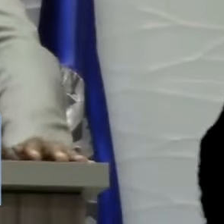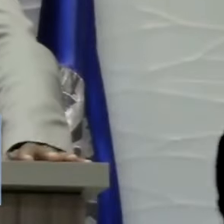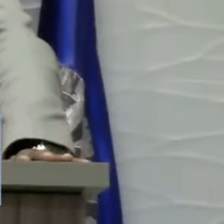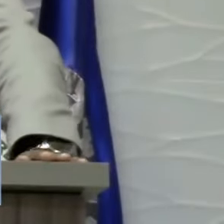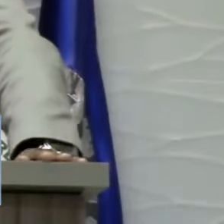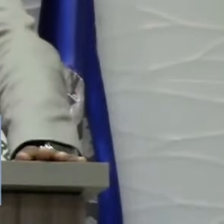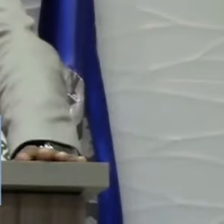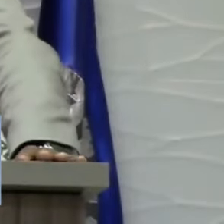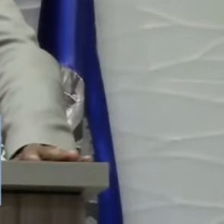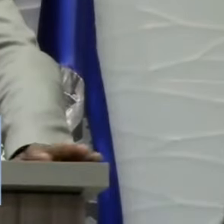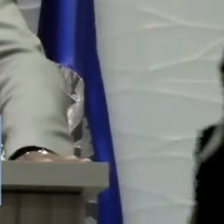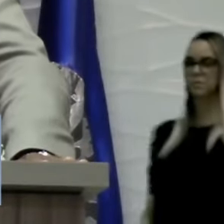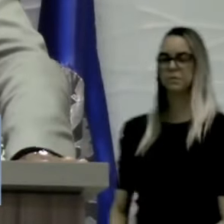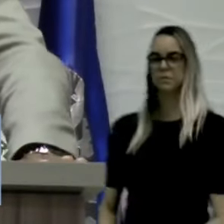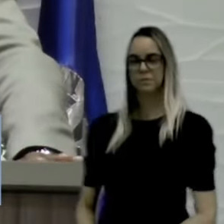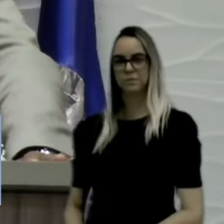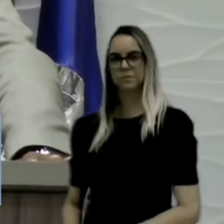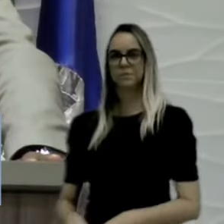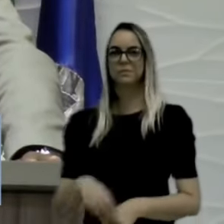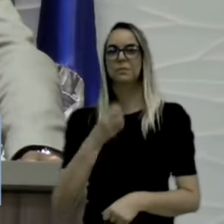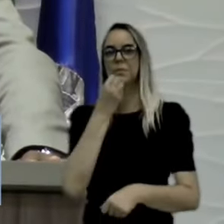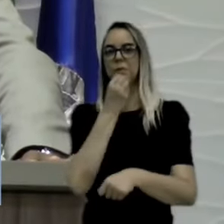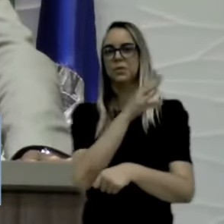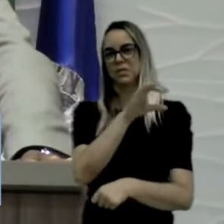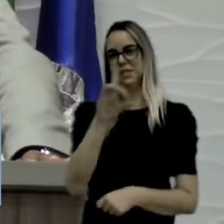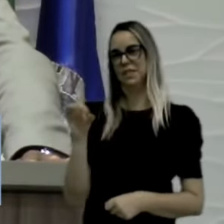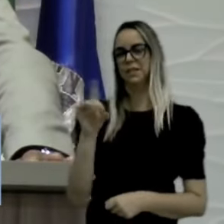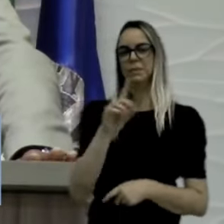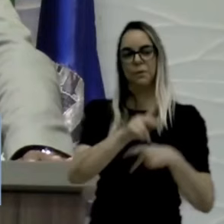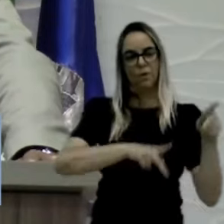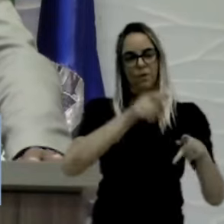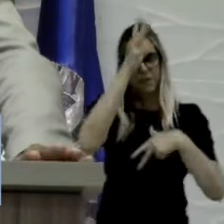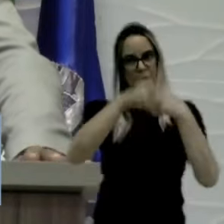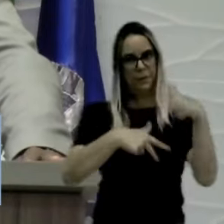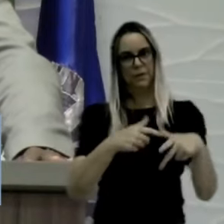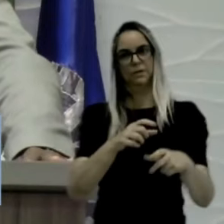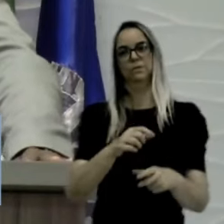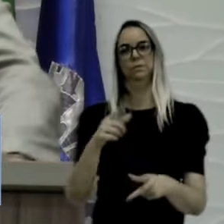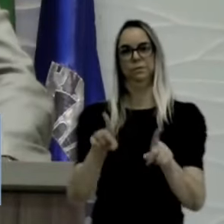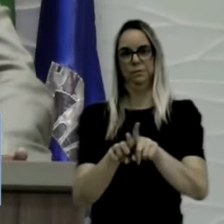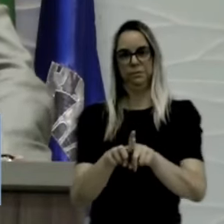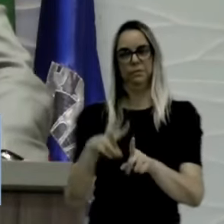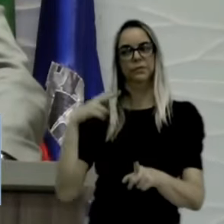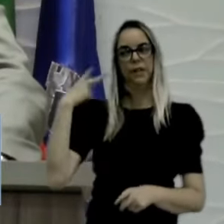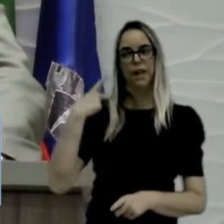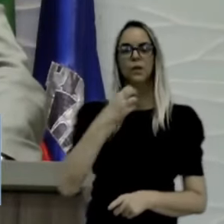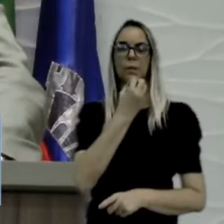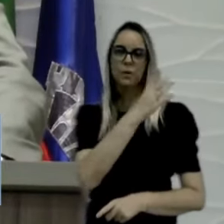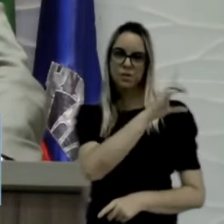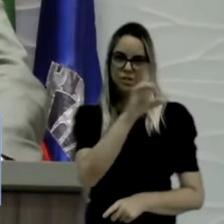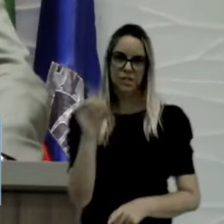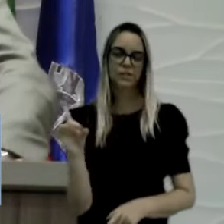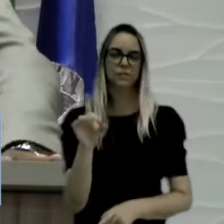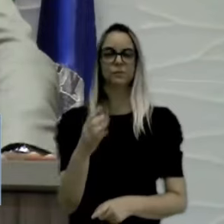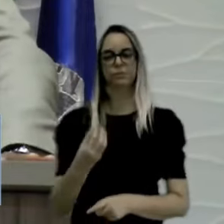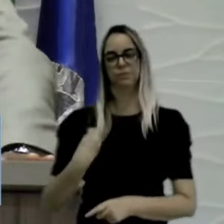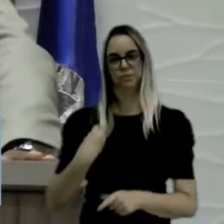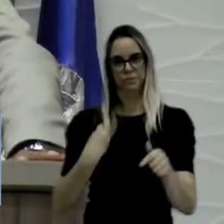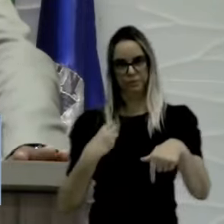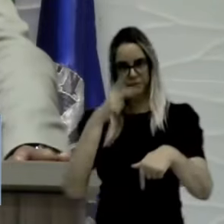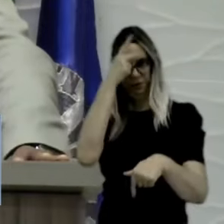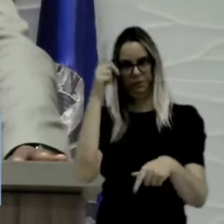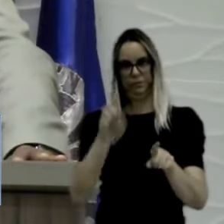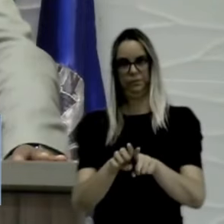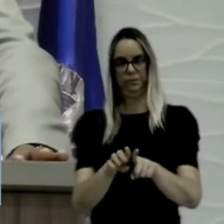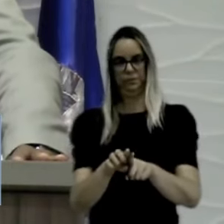Bom dia a toda a população são bentense, bom dia aos colegas vereadores e todos que estão presentes aqui. Quero